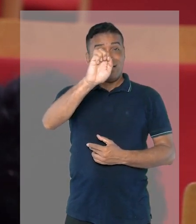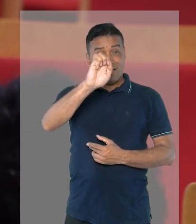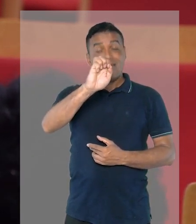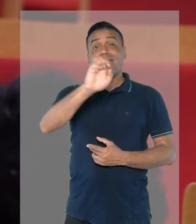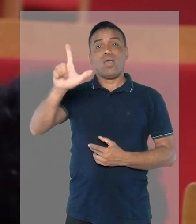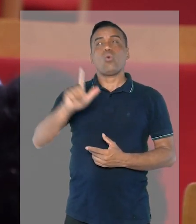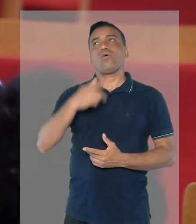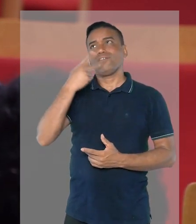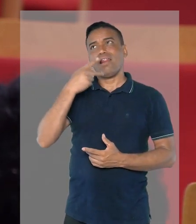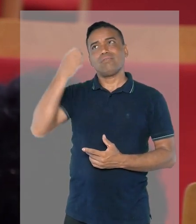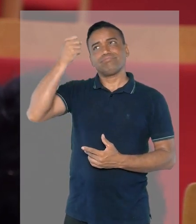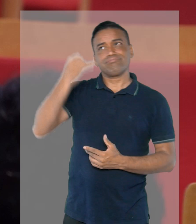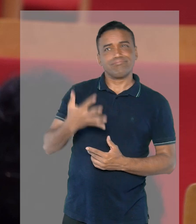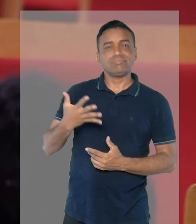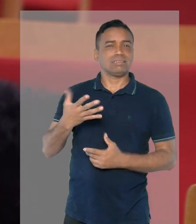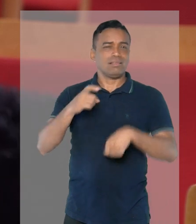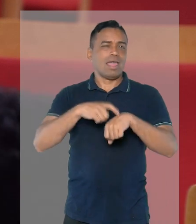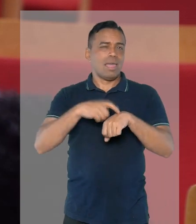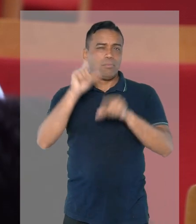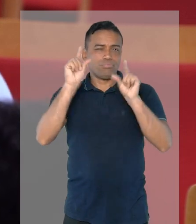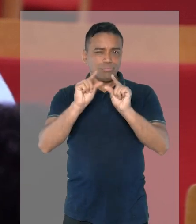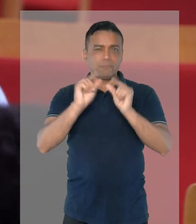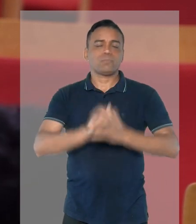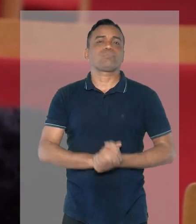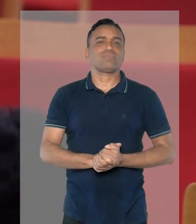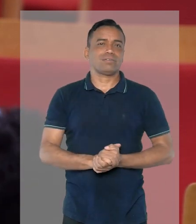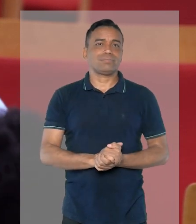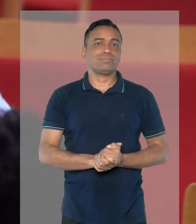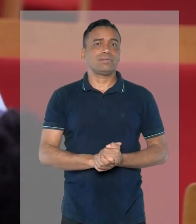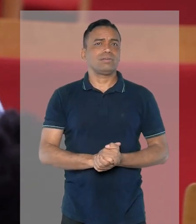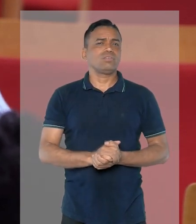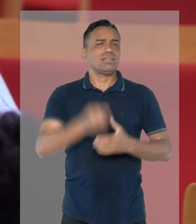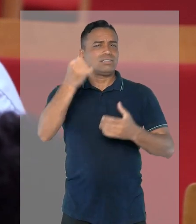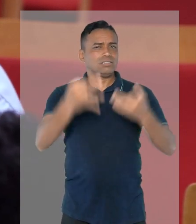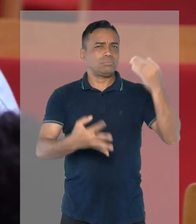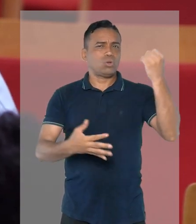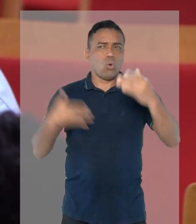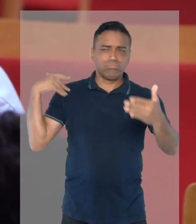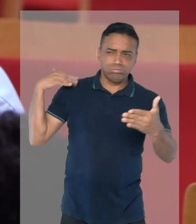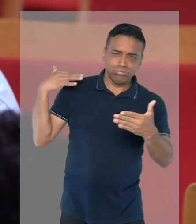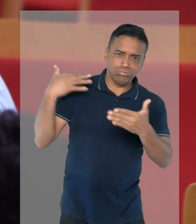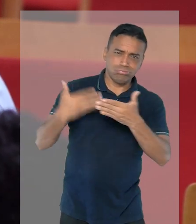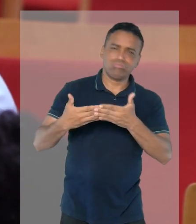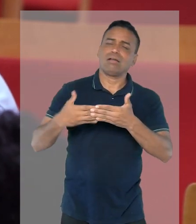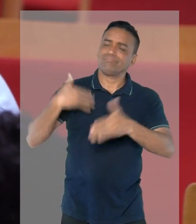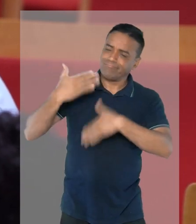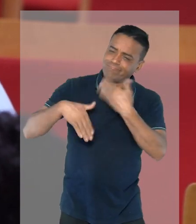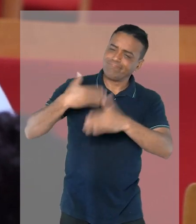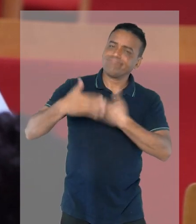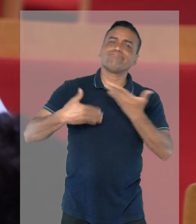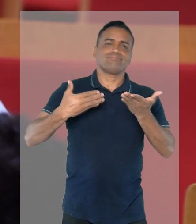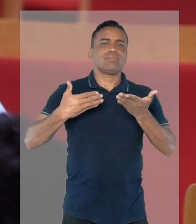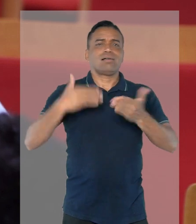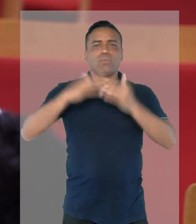nesse resto de tempo aí, de forma... você explicou seu caminho, você tem um